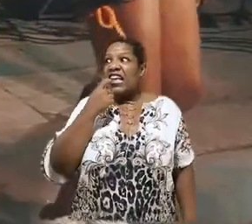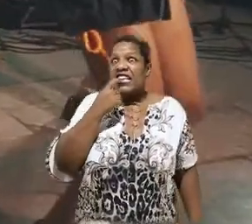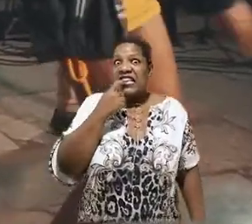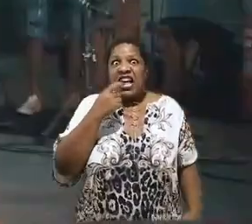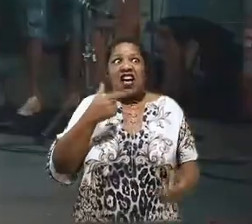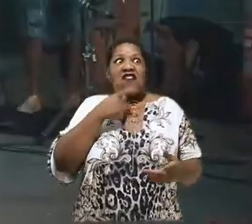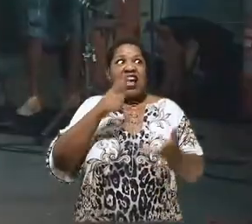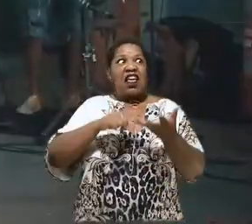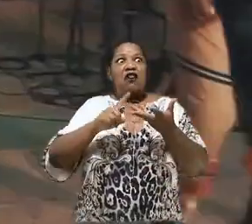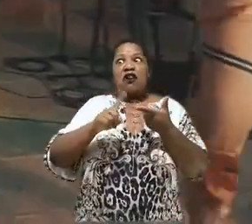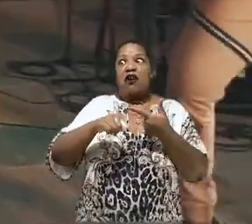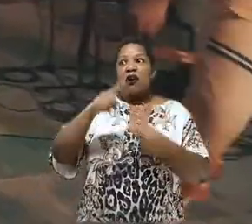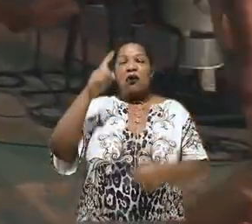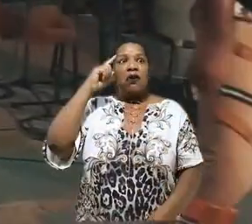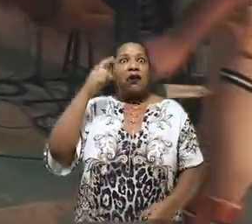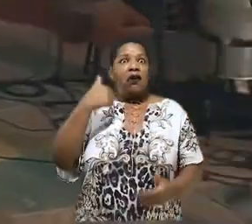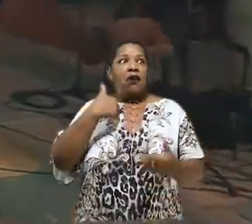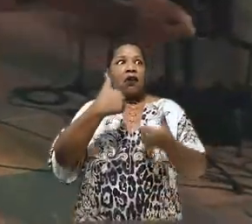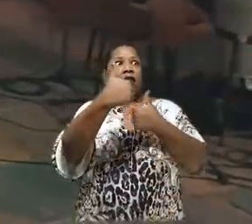o